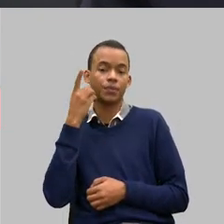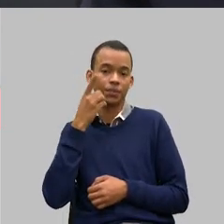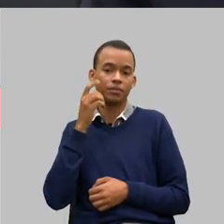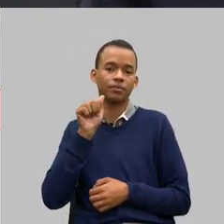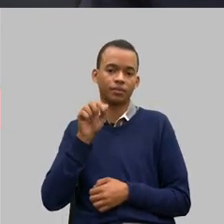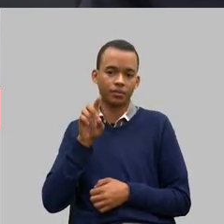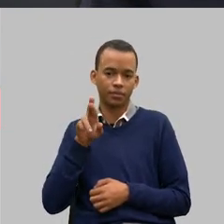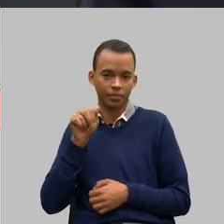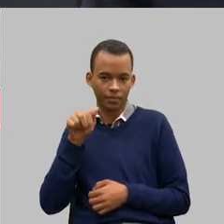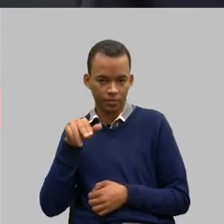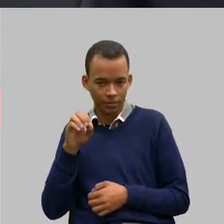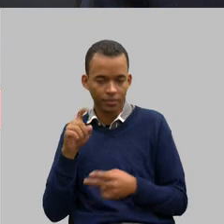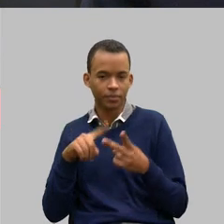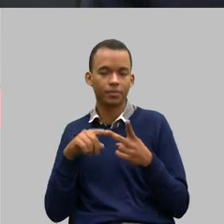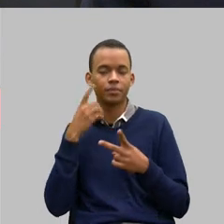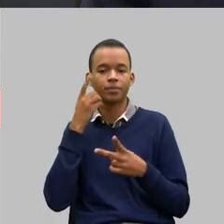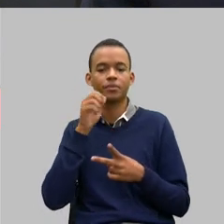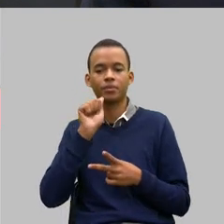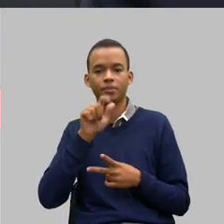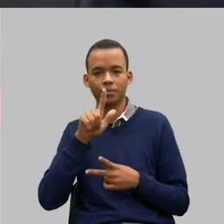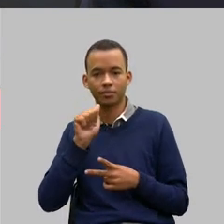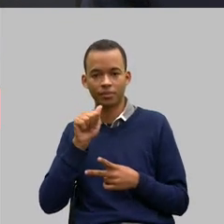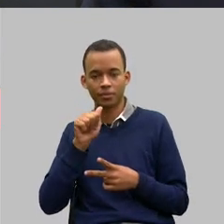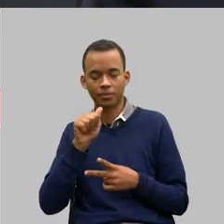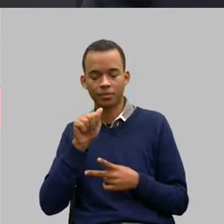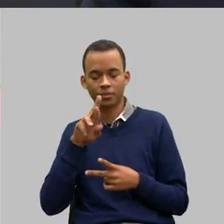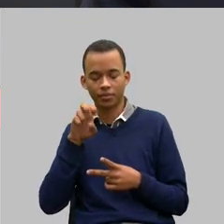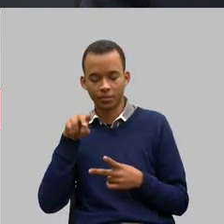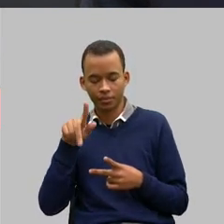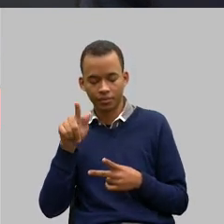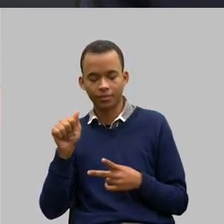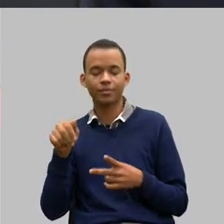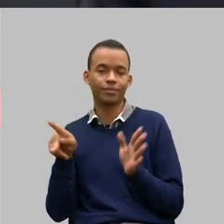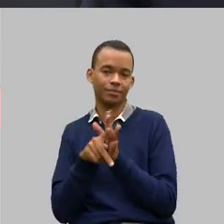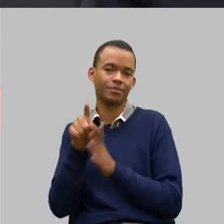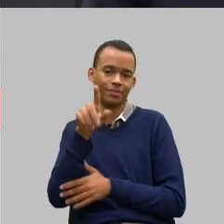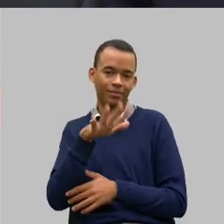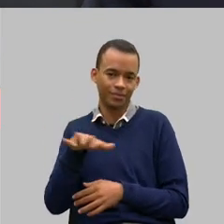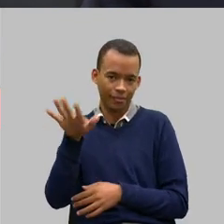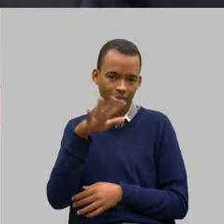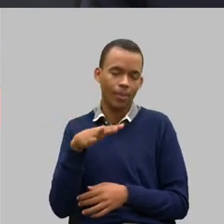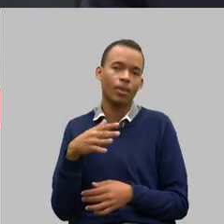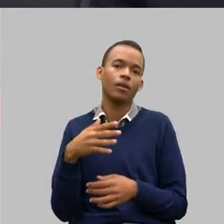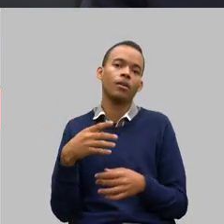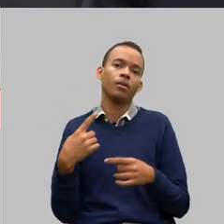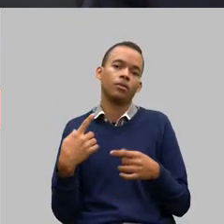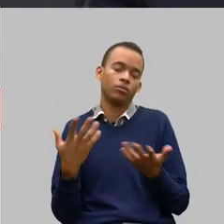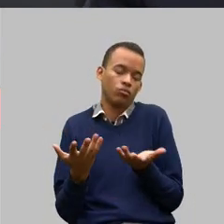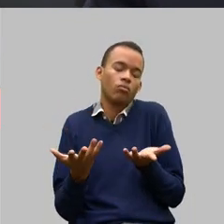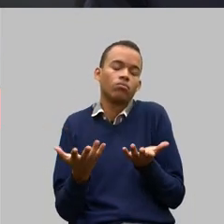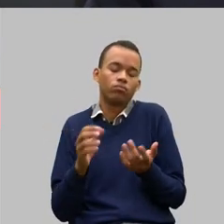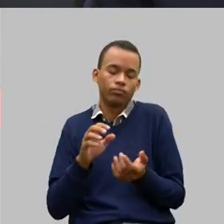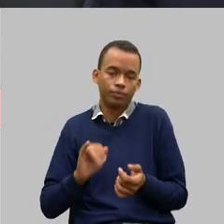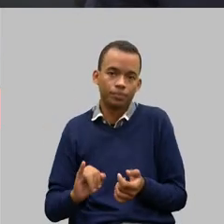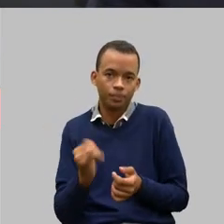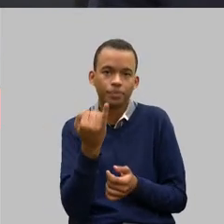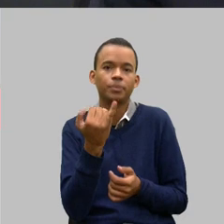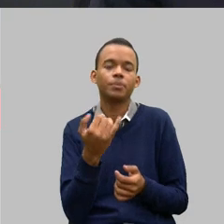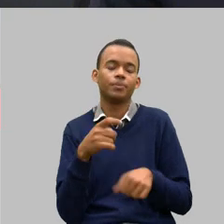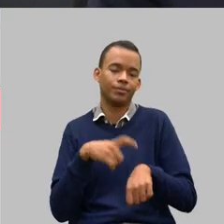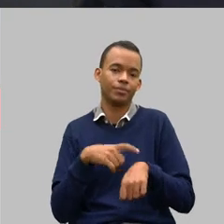Alvarenga que é da região e aqui também queria aproveitar o momento Rodrigo e Pedro para